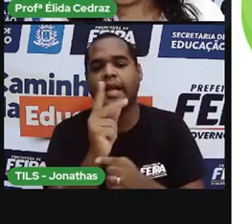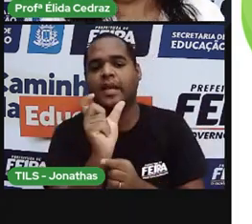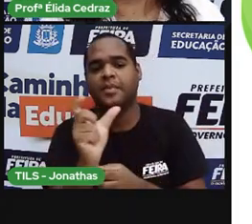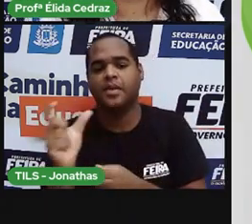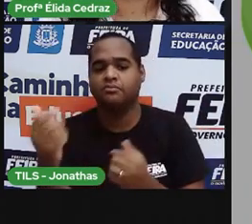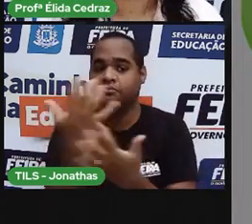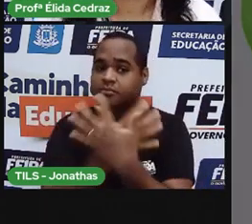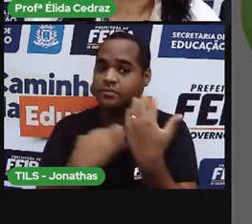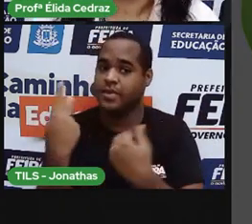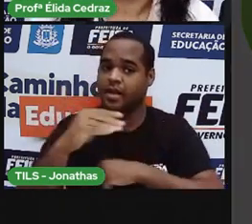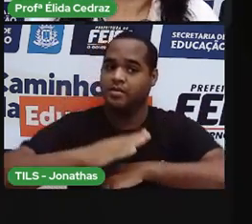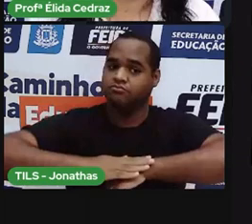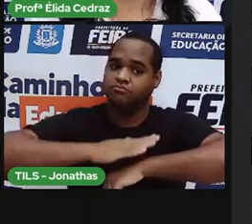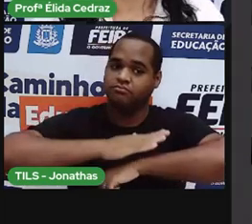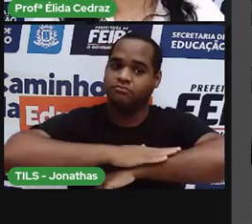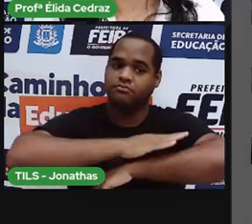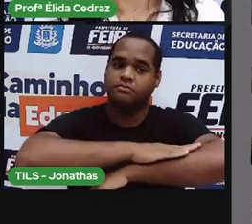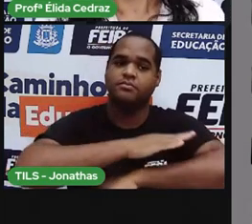do sapo.